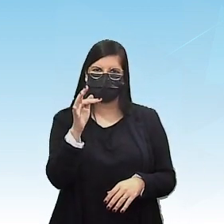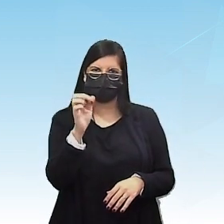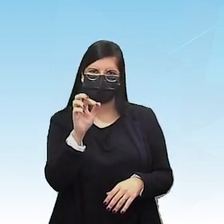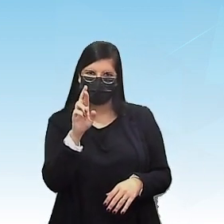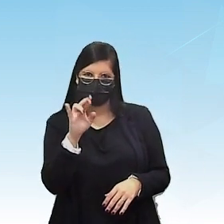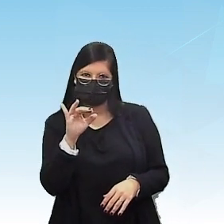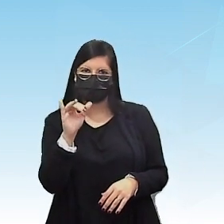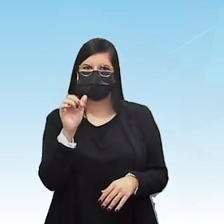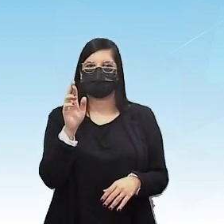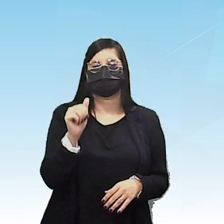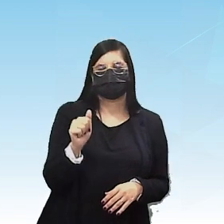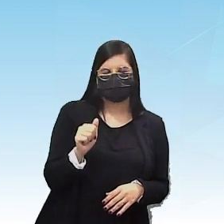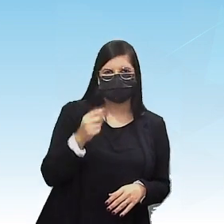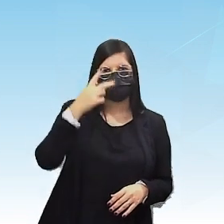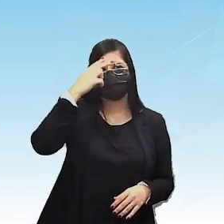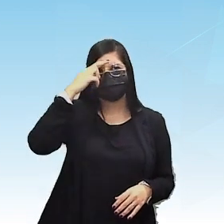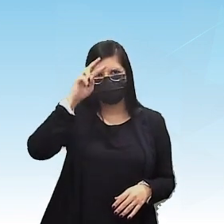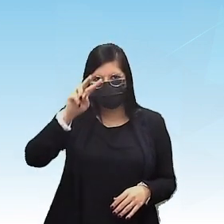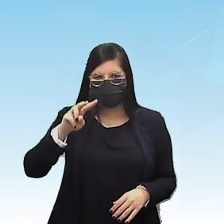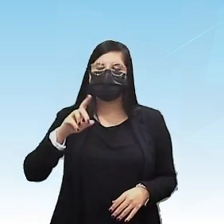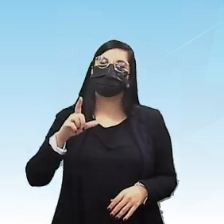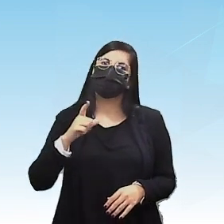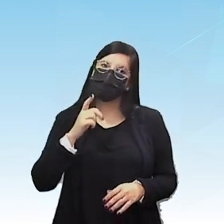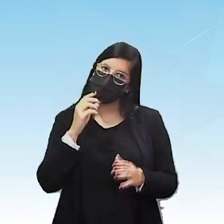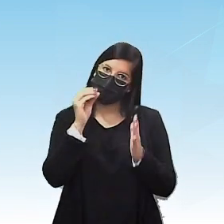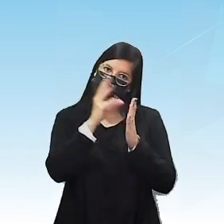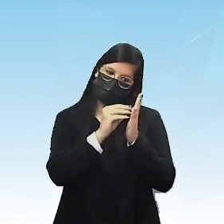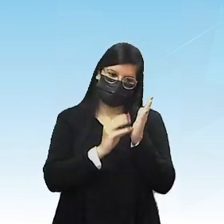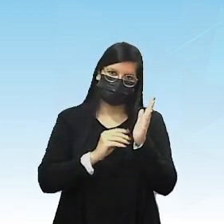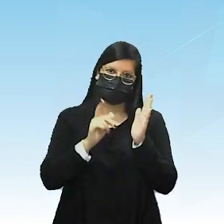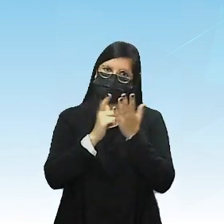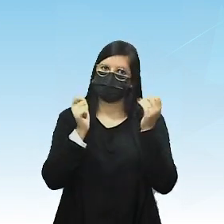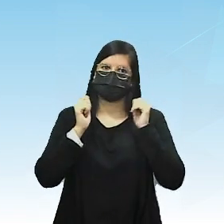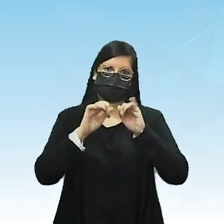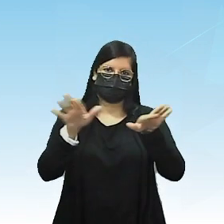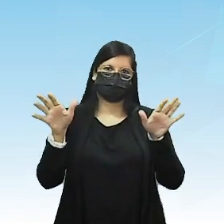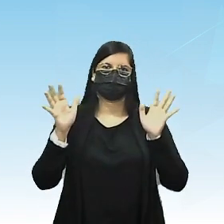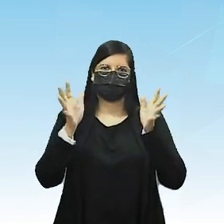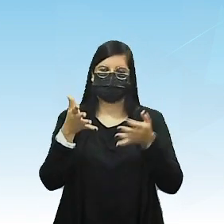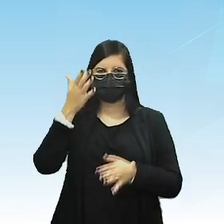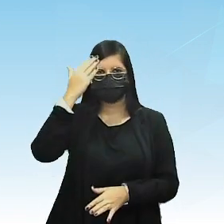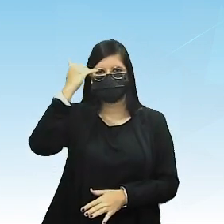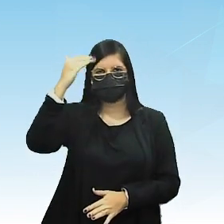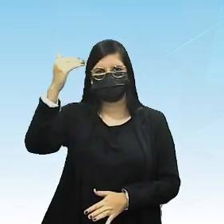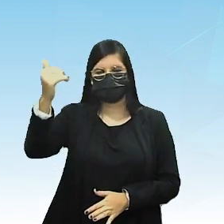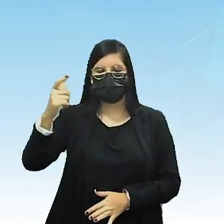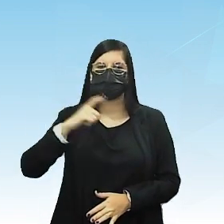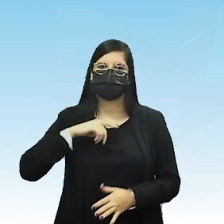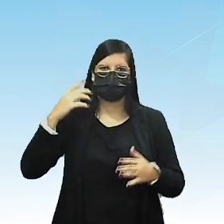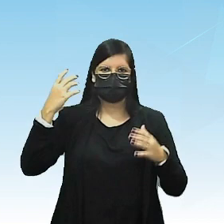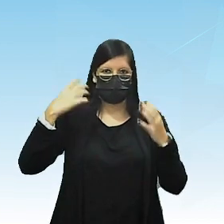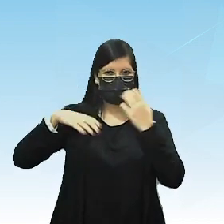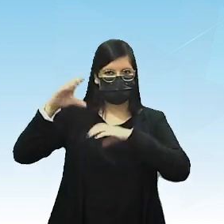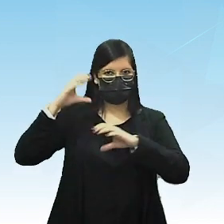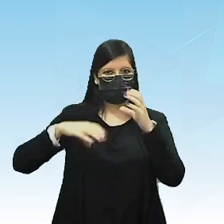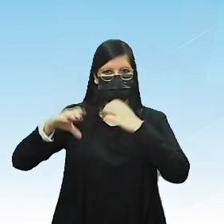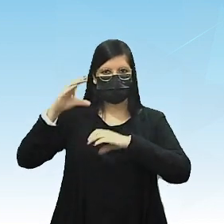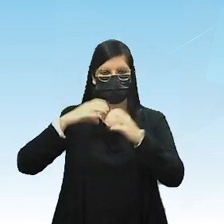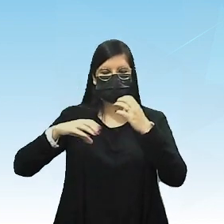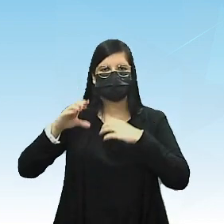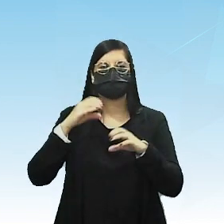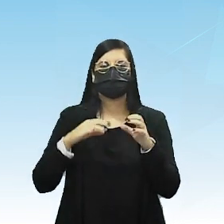com a perna cabeluda. Então, foi uma história que realmente se espalhou e fez muito sucesso. Né? Tinha até uma música, né, de Chico Sainz Nessa Zumbi, que